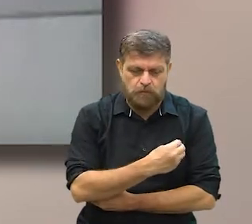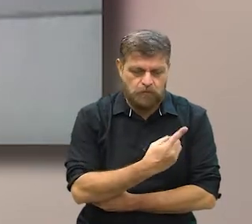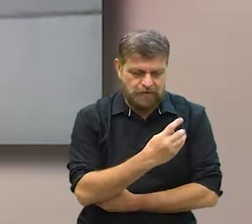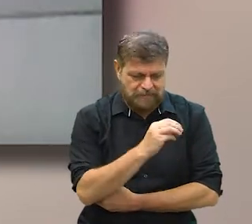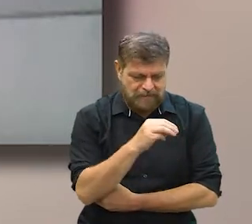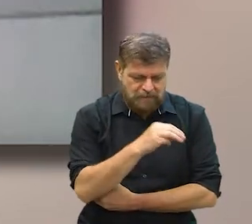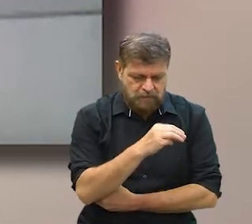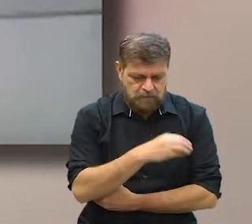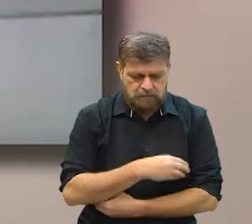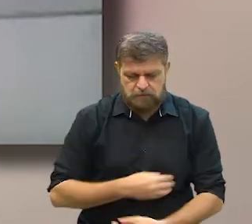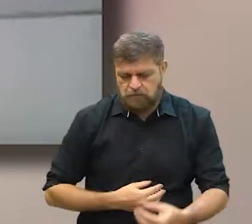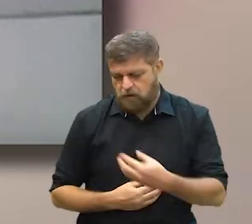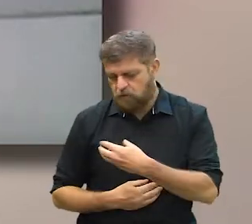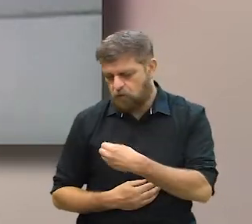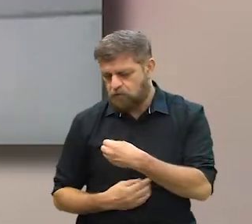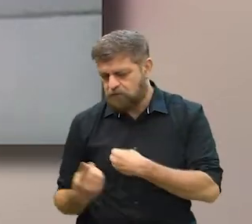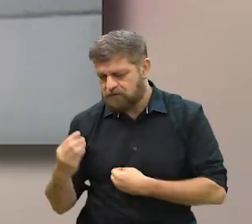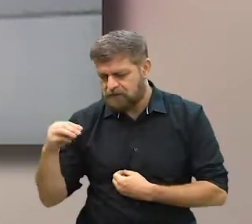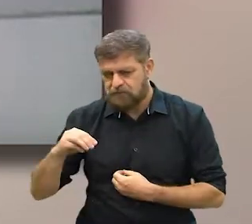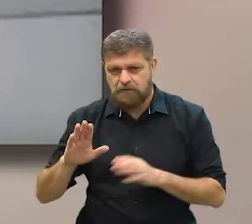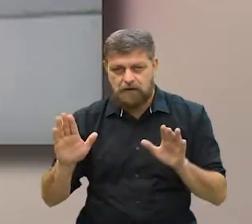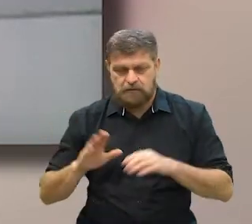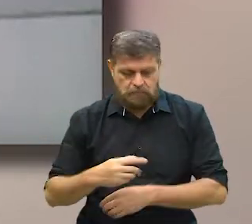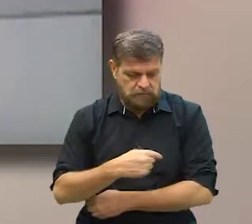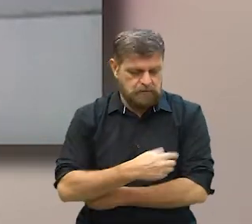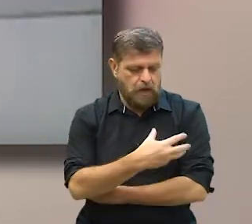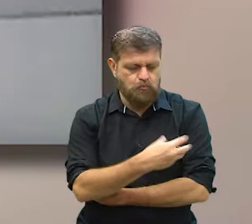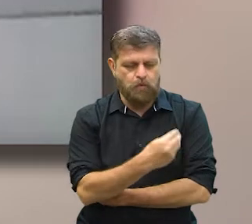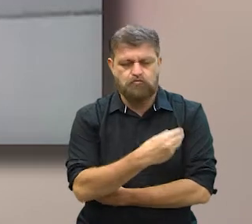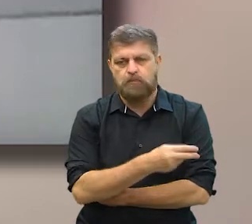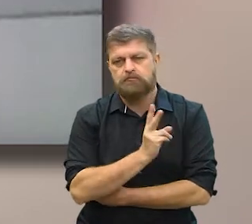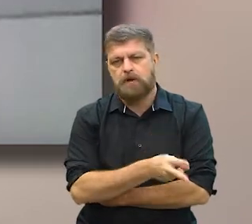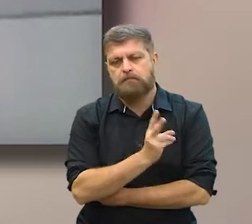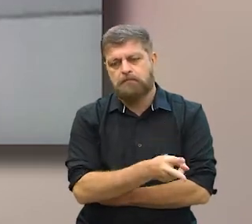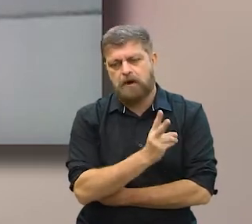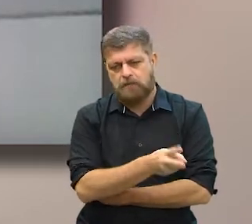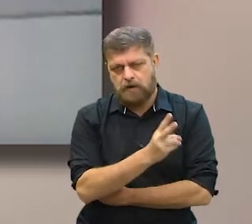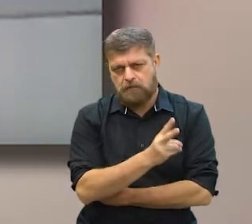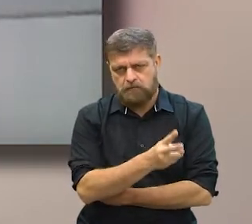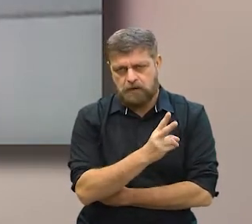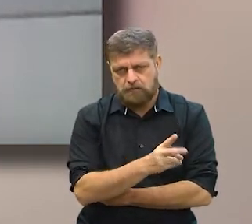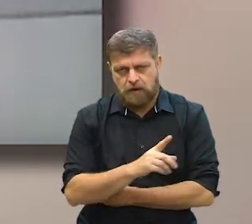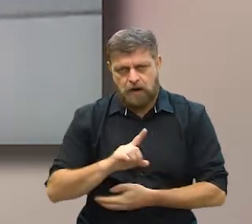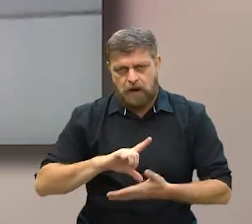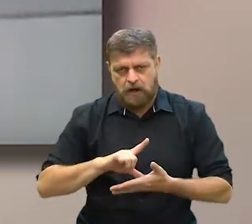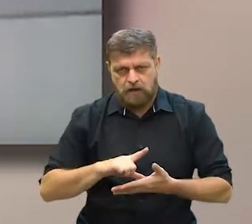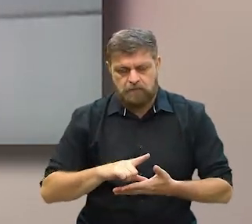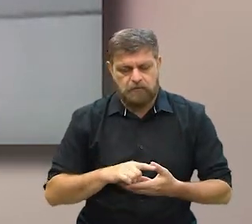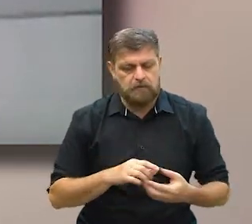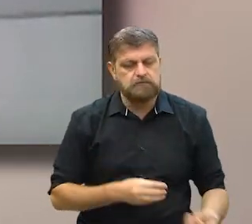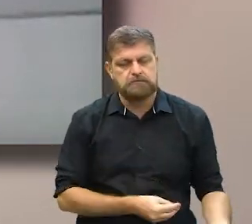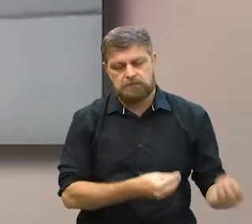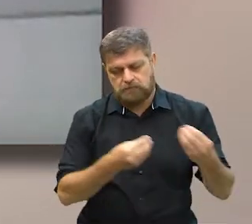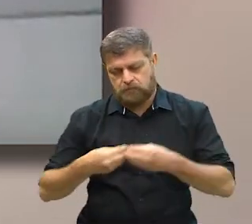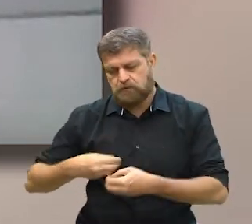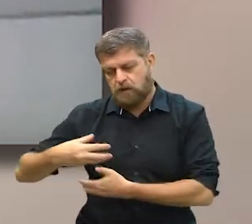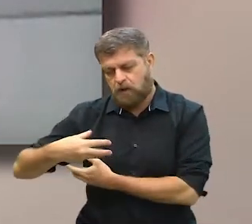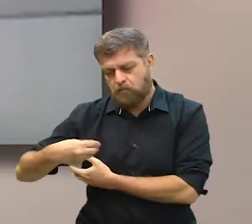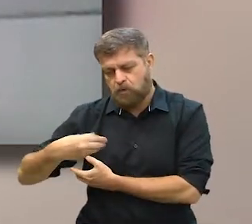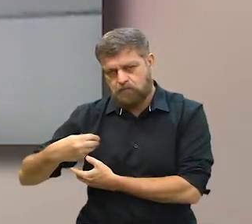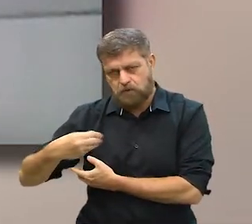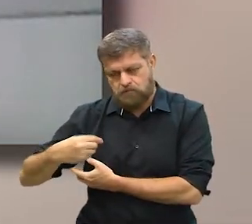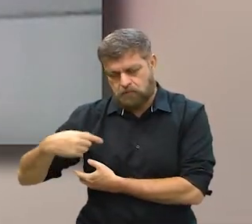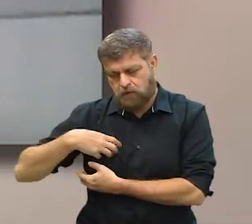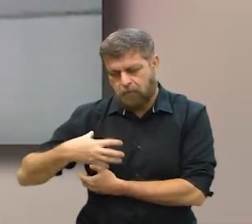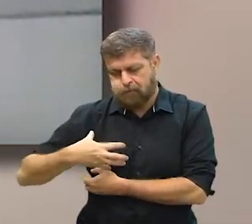coisa de dar 10 minutos cada peito, não, a gente recomenda esvaziar um peito. Esvazia um